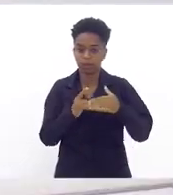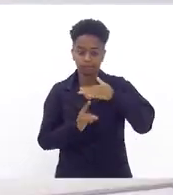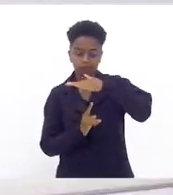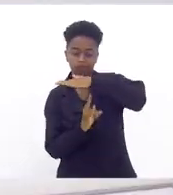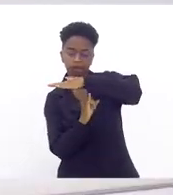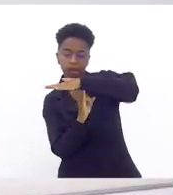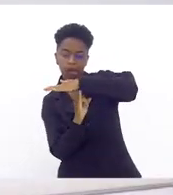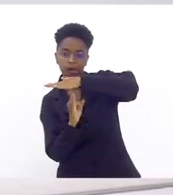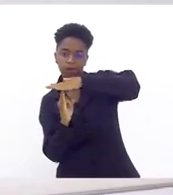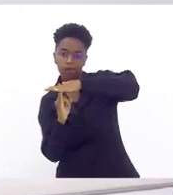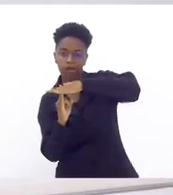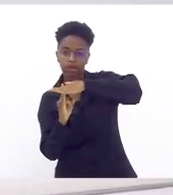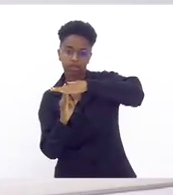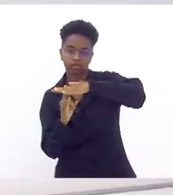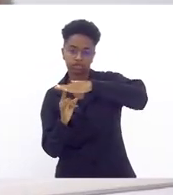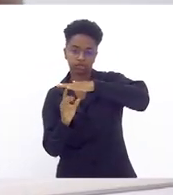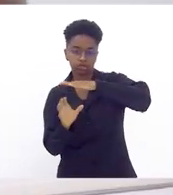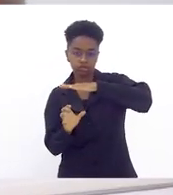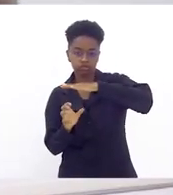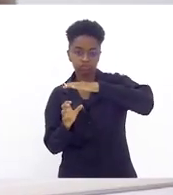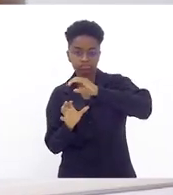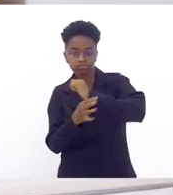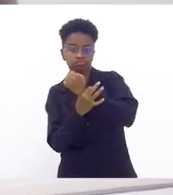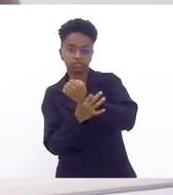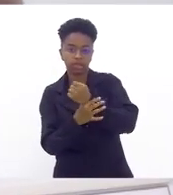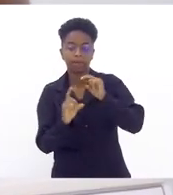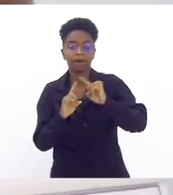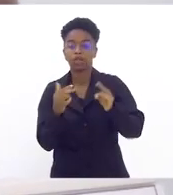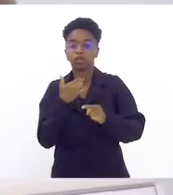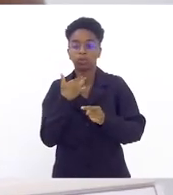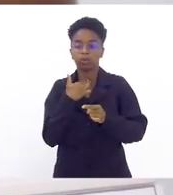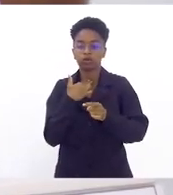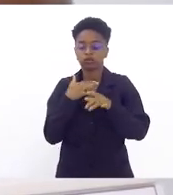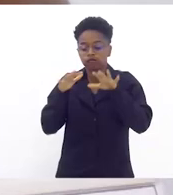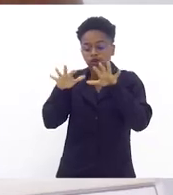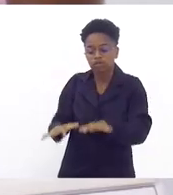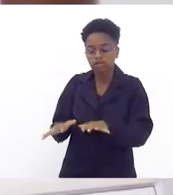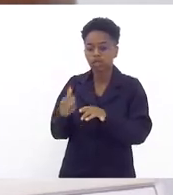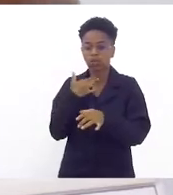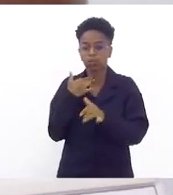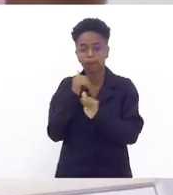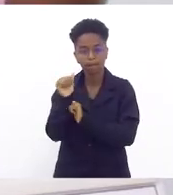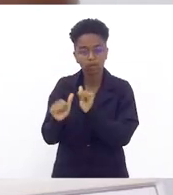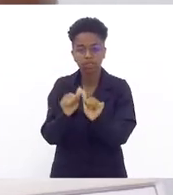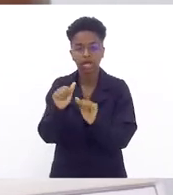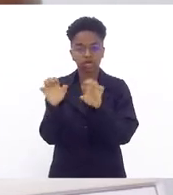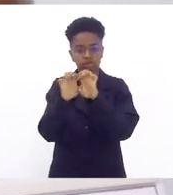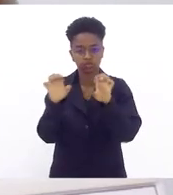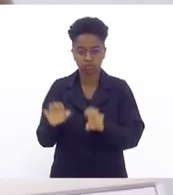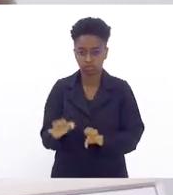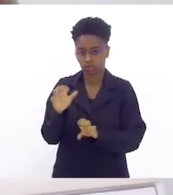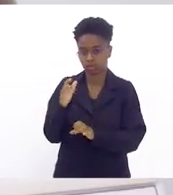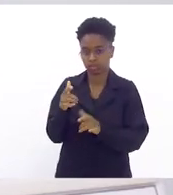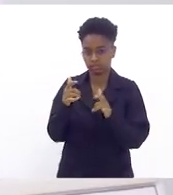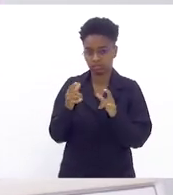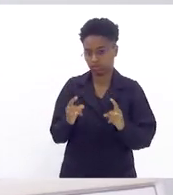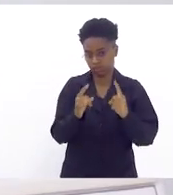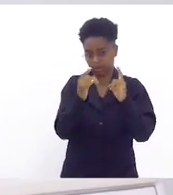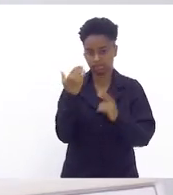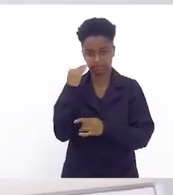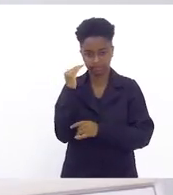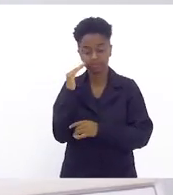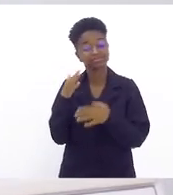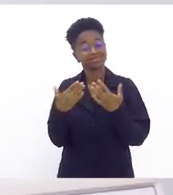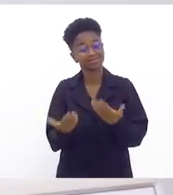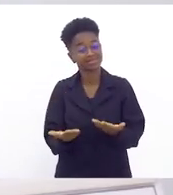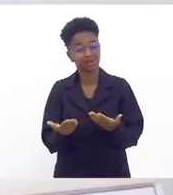algum elemento que venha se desprender mas ao mesmo tempo você não pode fazer esforço para não alterar a situação estrutural da edificação entende então